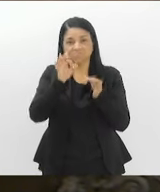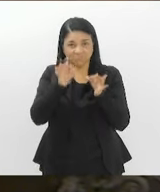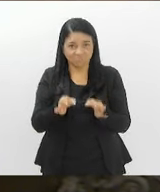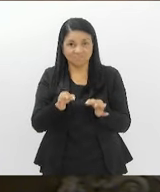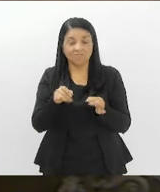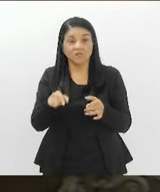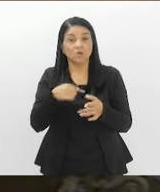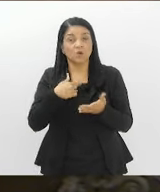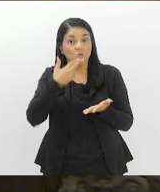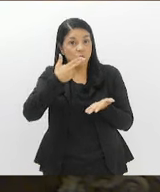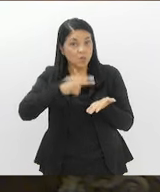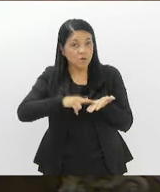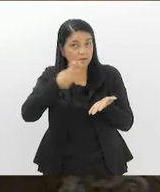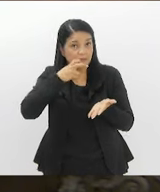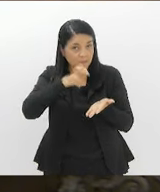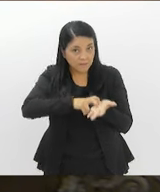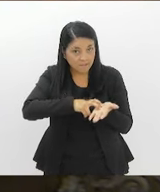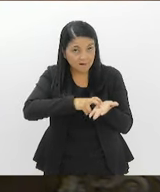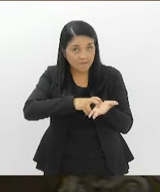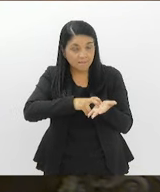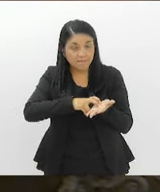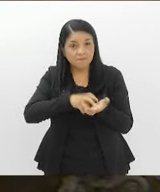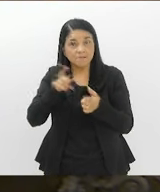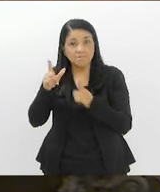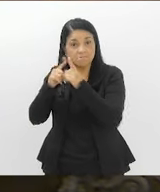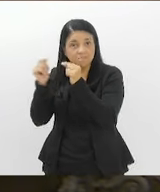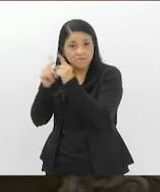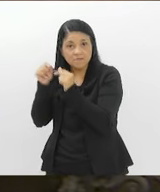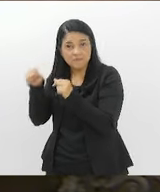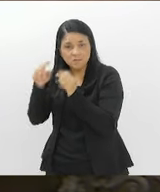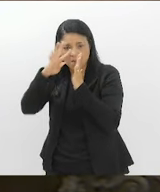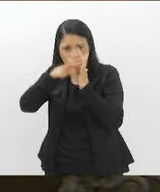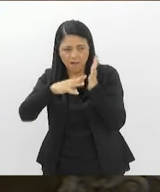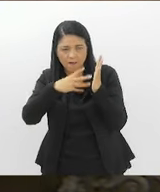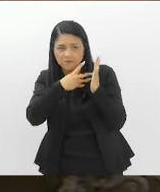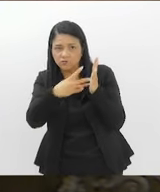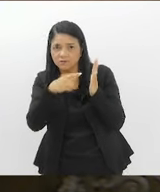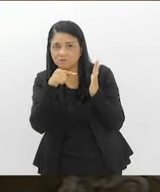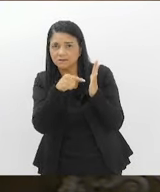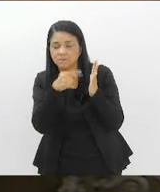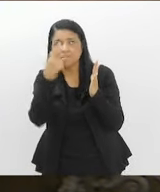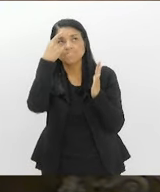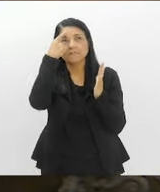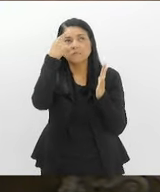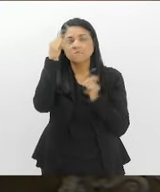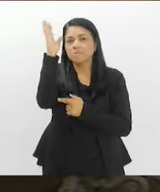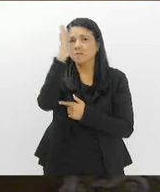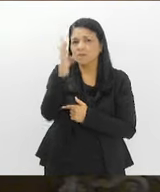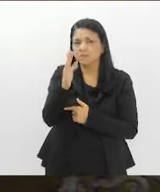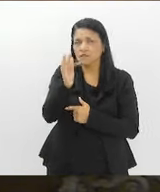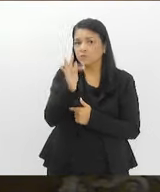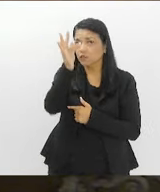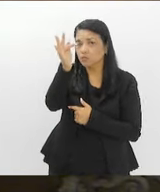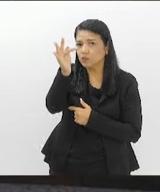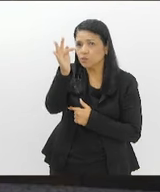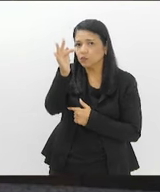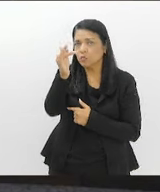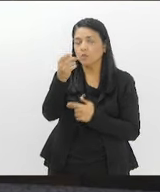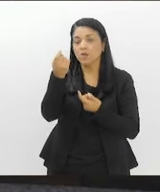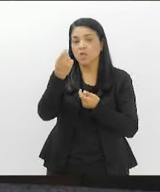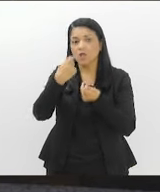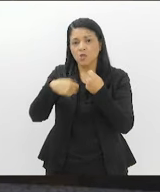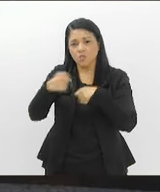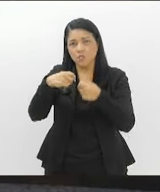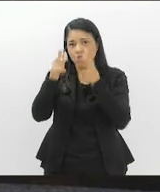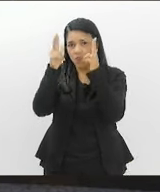que havia gente honesta em Brasília e uma agenda que pensava no Brasil, com uma agenda econômica desenvolvida